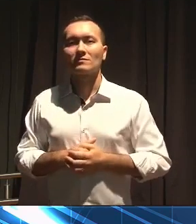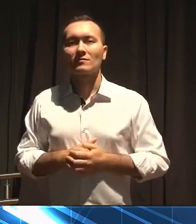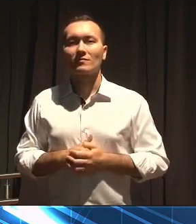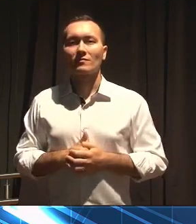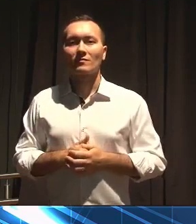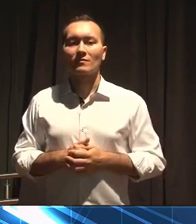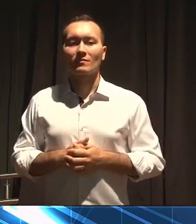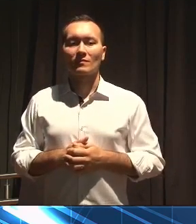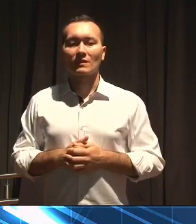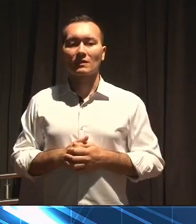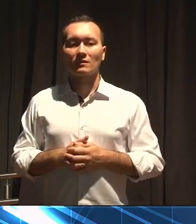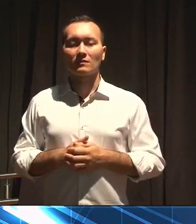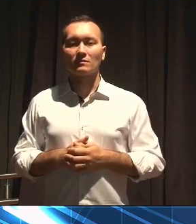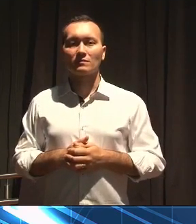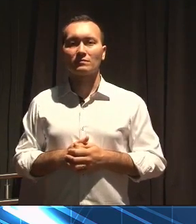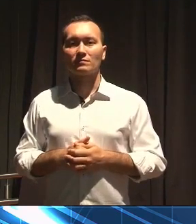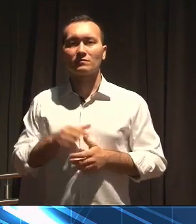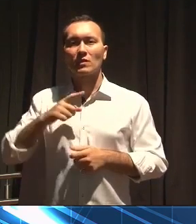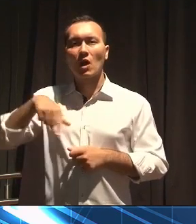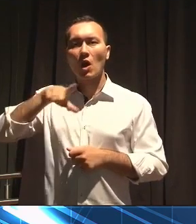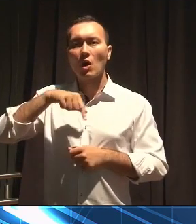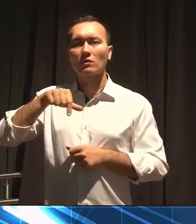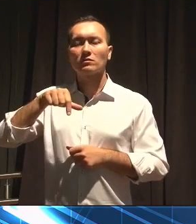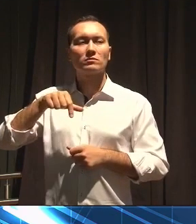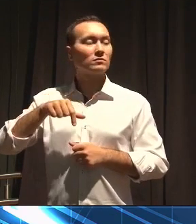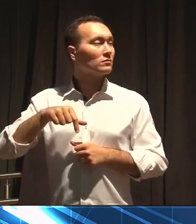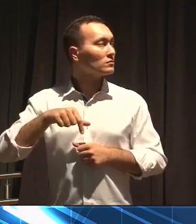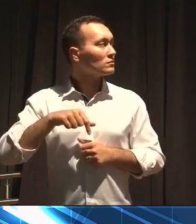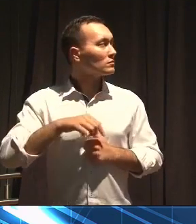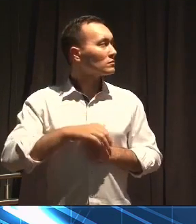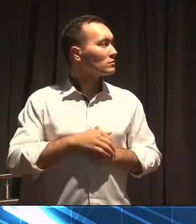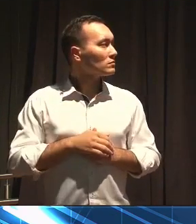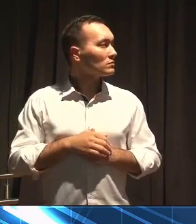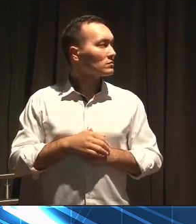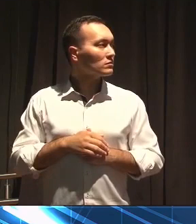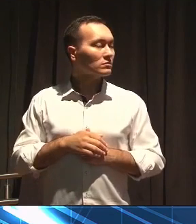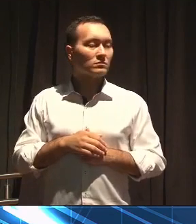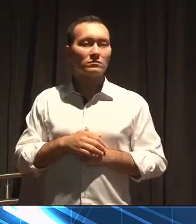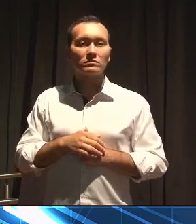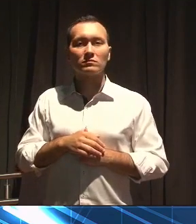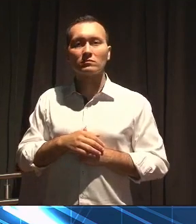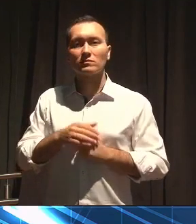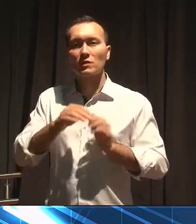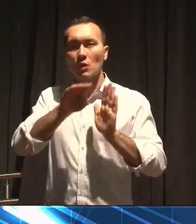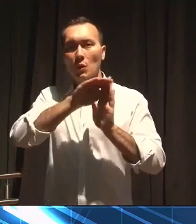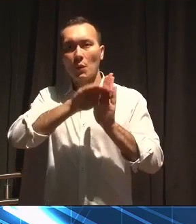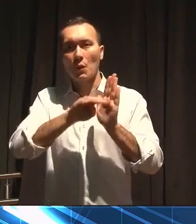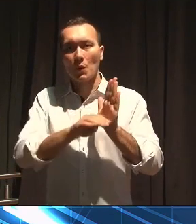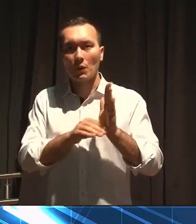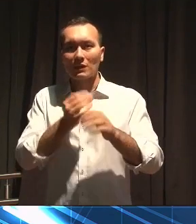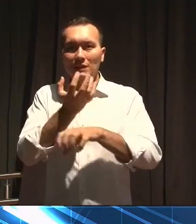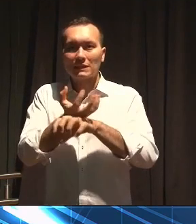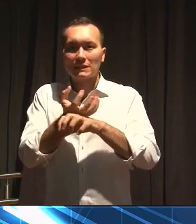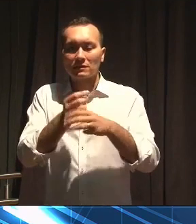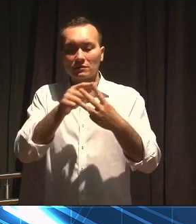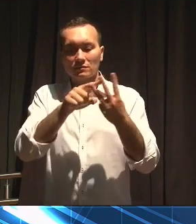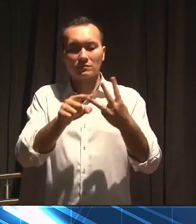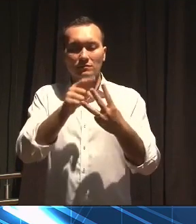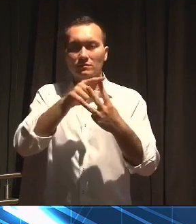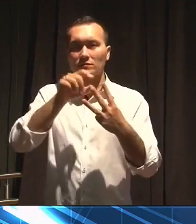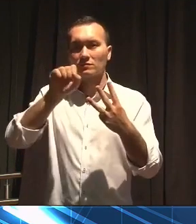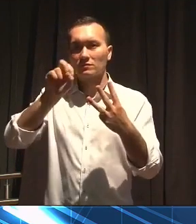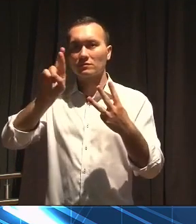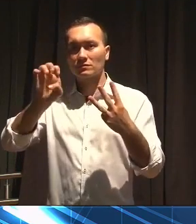Então, nós juntamos três disciplinas aqui, que é a parte de SRE, a parte